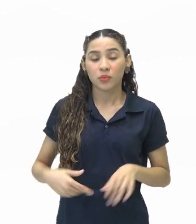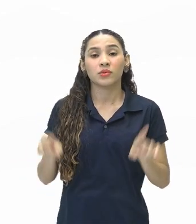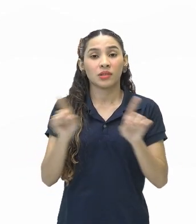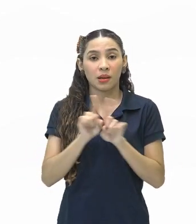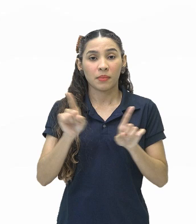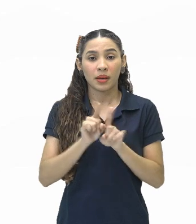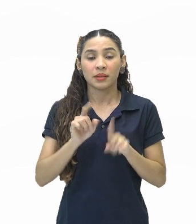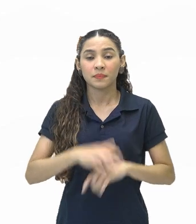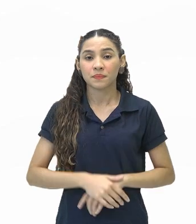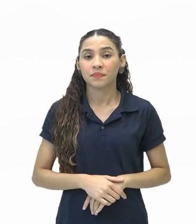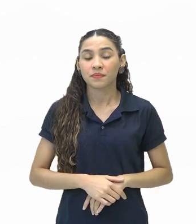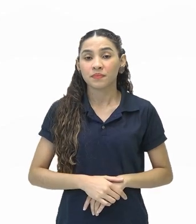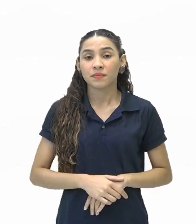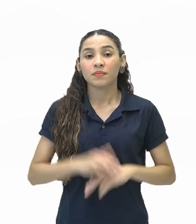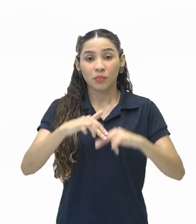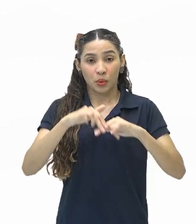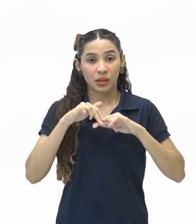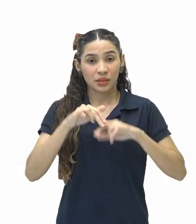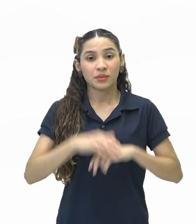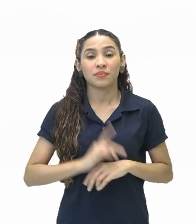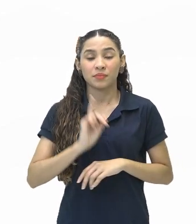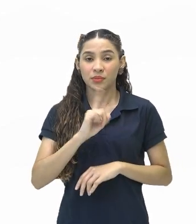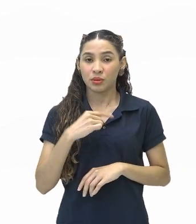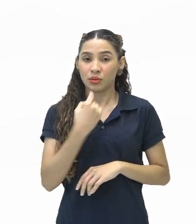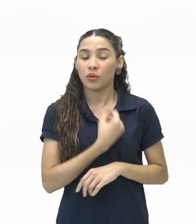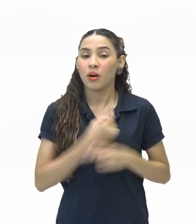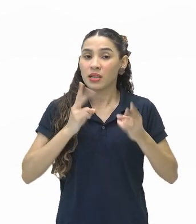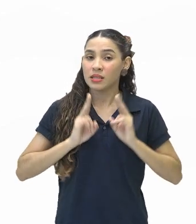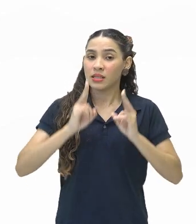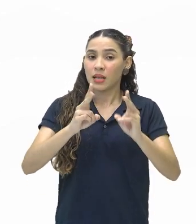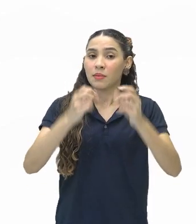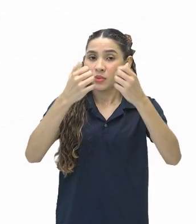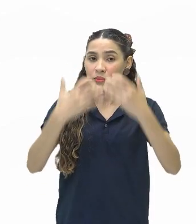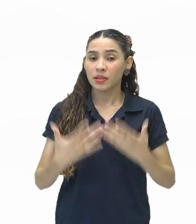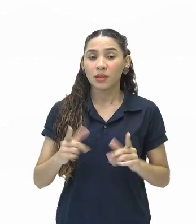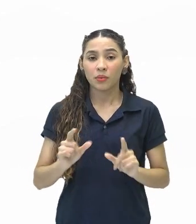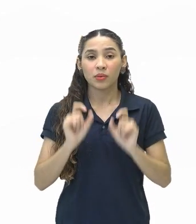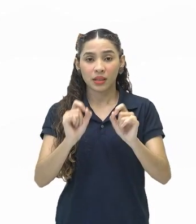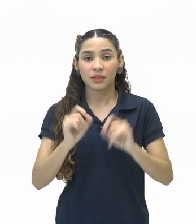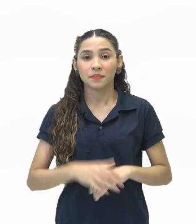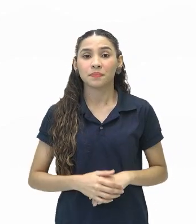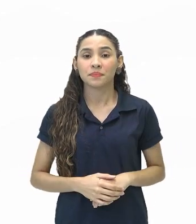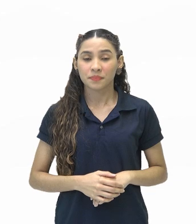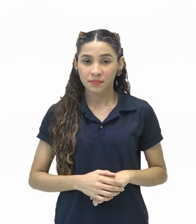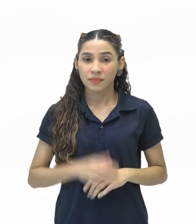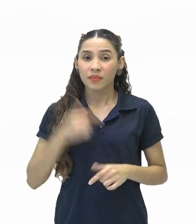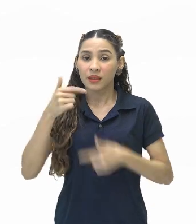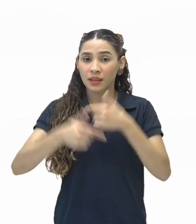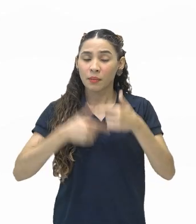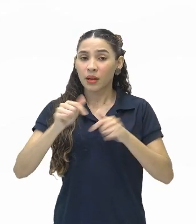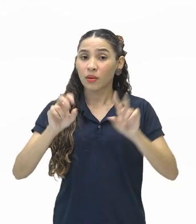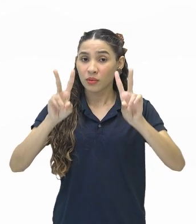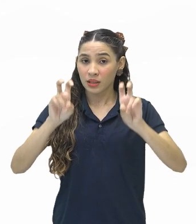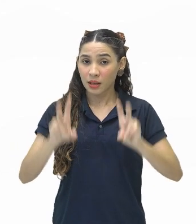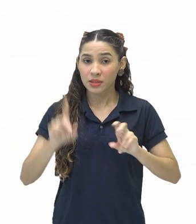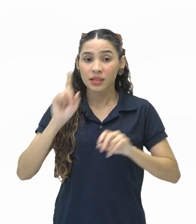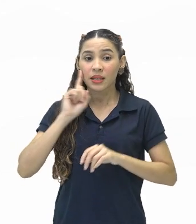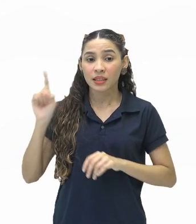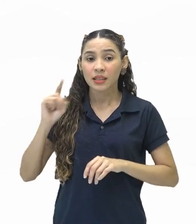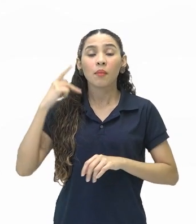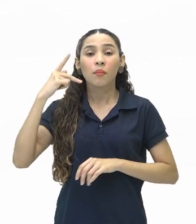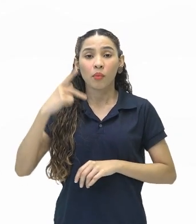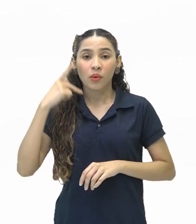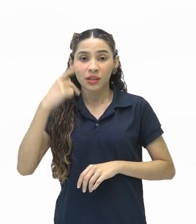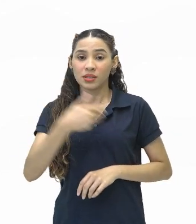públicos. E é para isso que a gente sempre falou, e eu vou encerrando a aula trabalhando esses assuntos aqui.